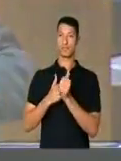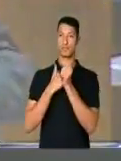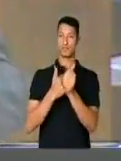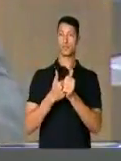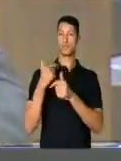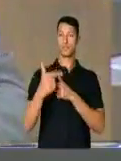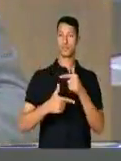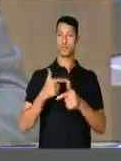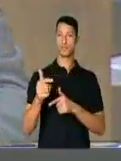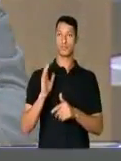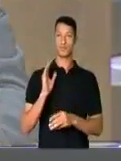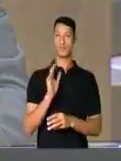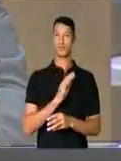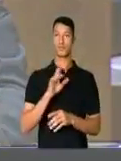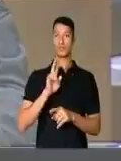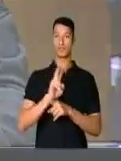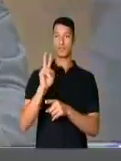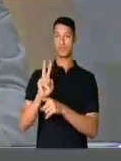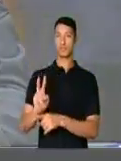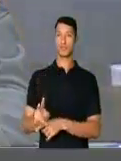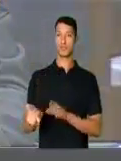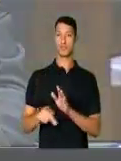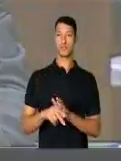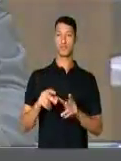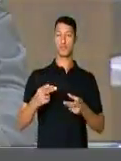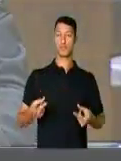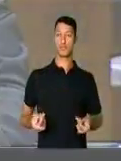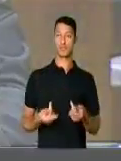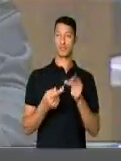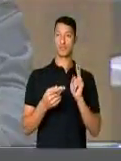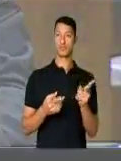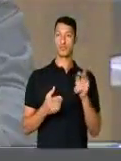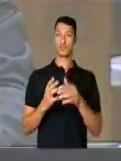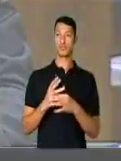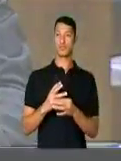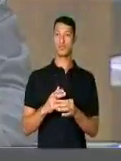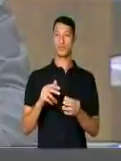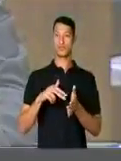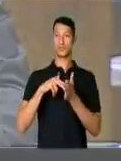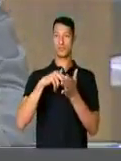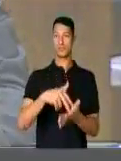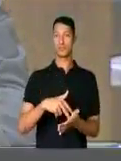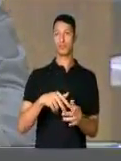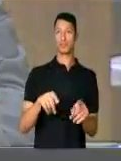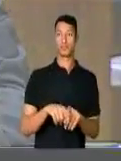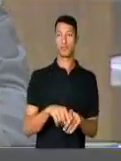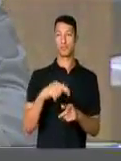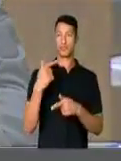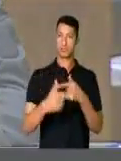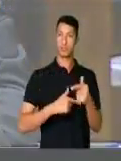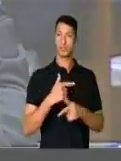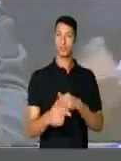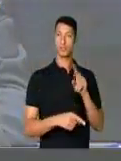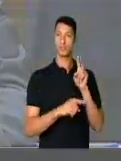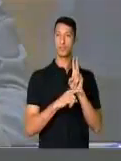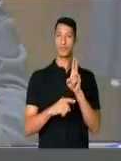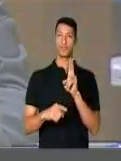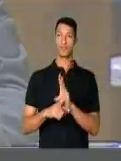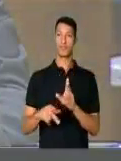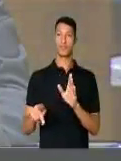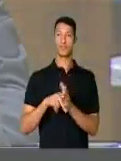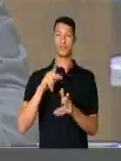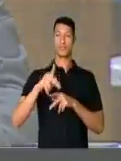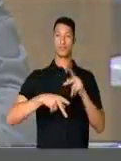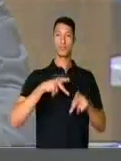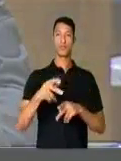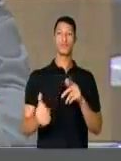de acompanhar seu trabalho na Comissão de Defesa do Consumidor, sempre muito firme e atuante na